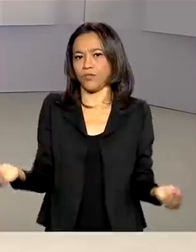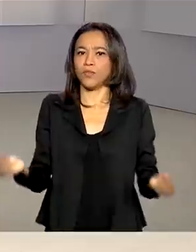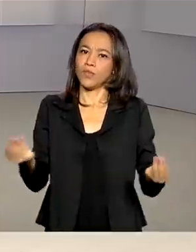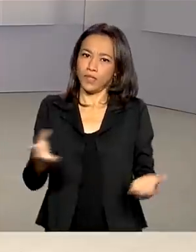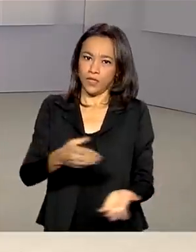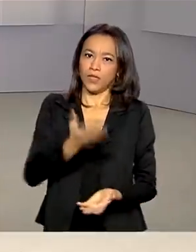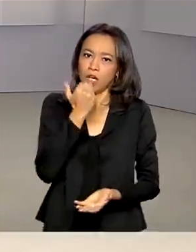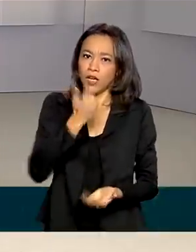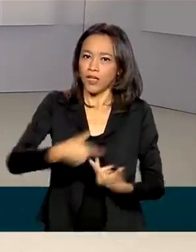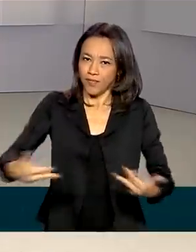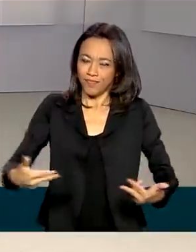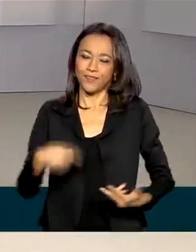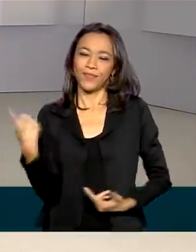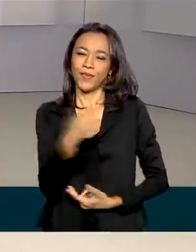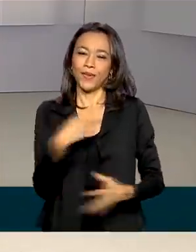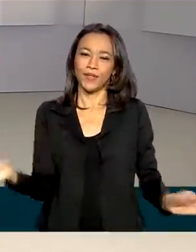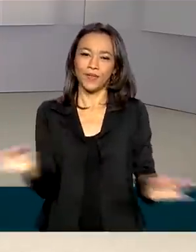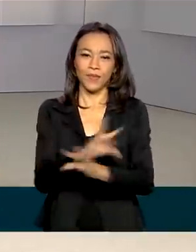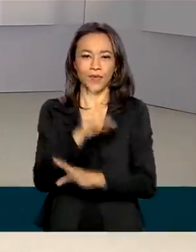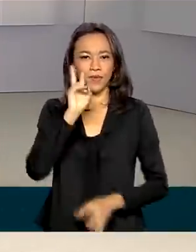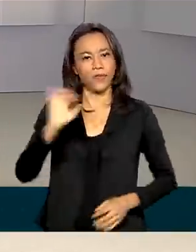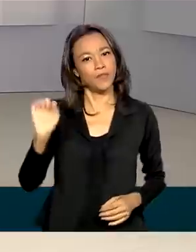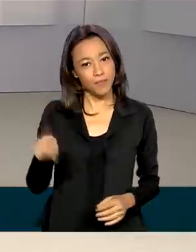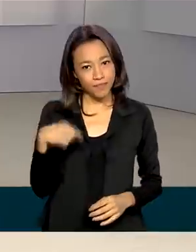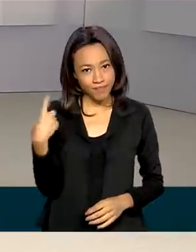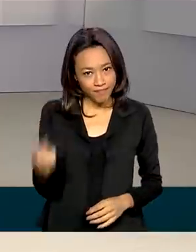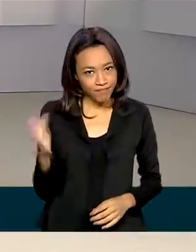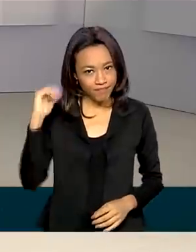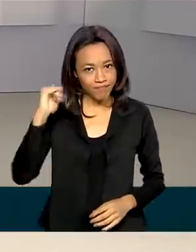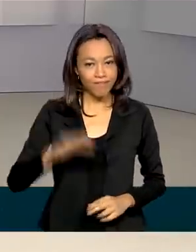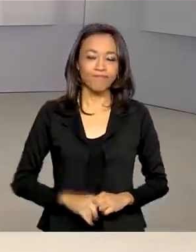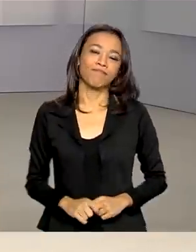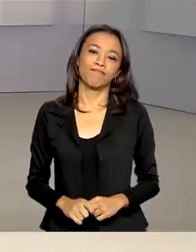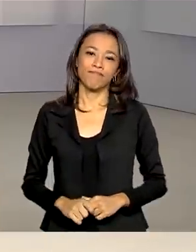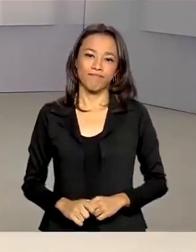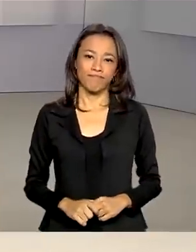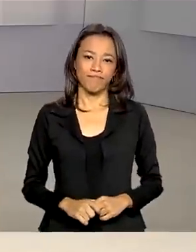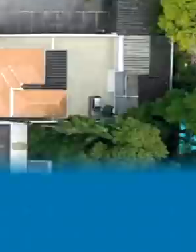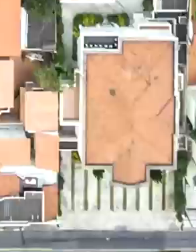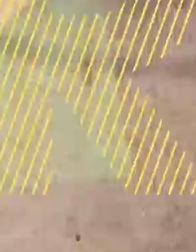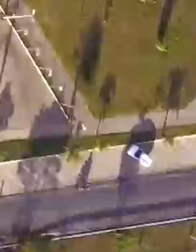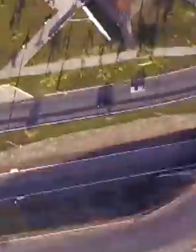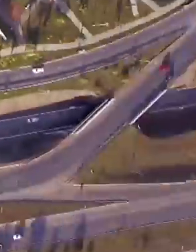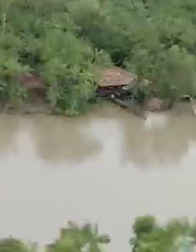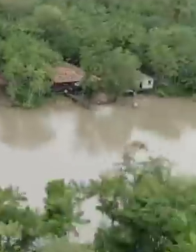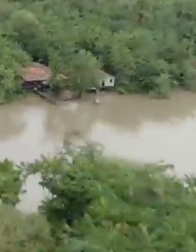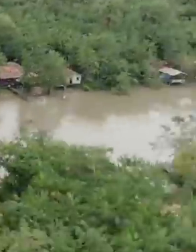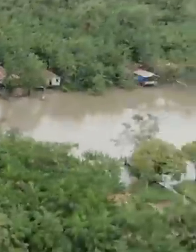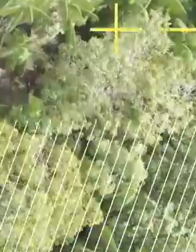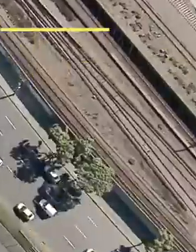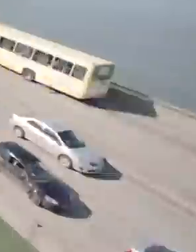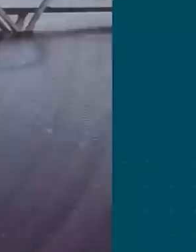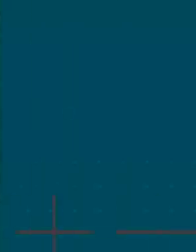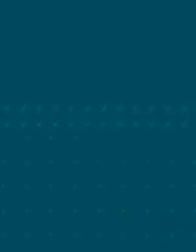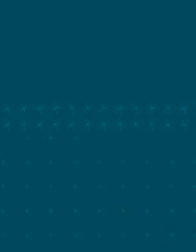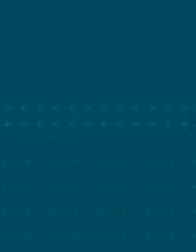kits e a gente fica por aqui nos vemos na próxima edição até lá e aí